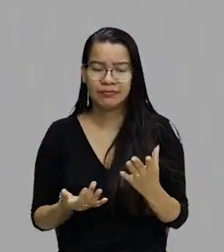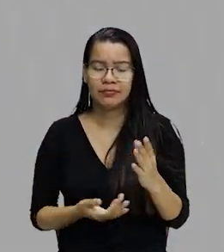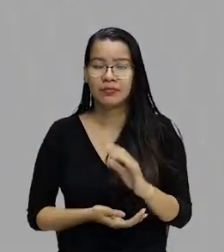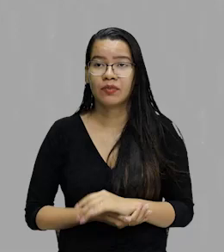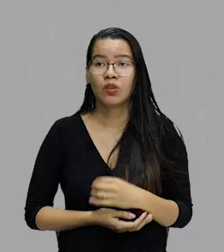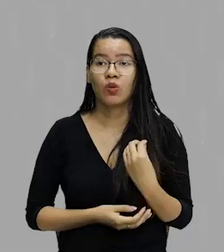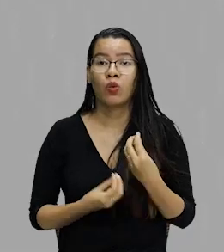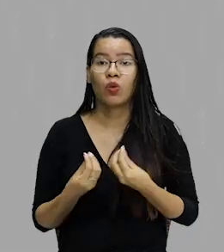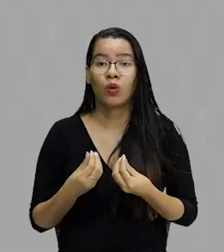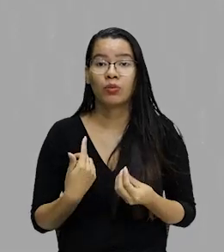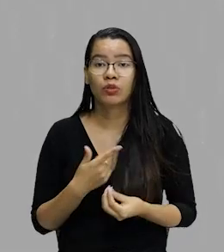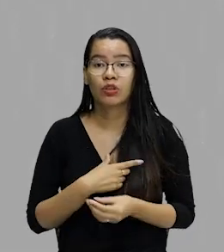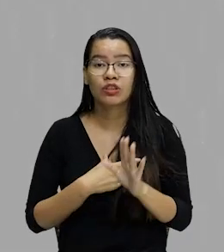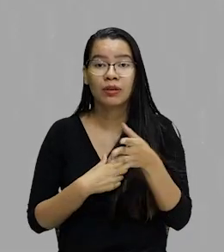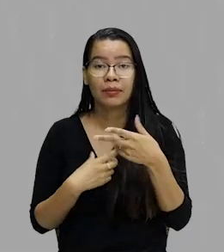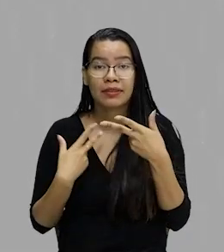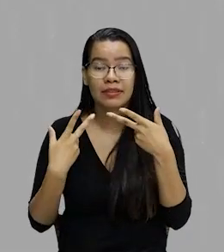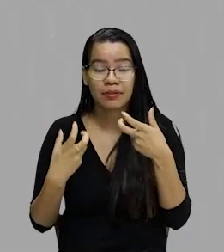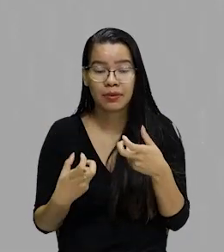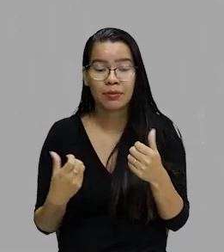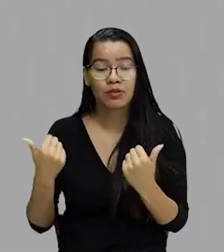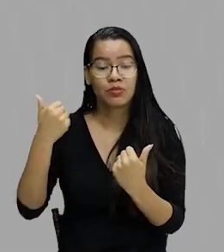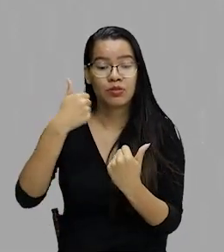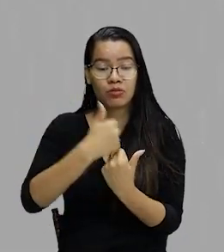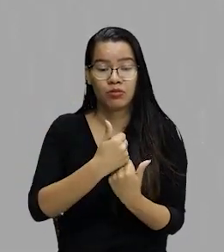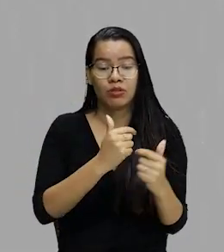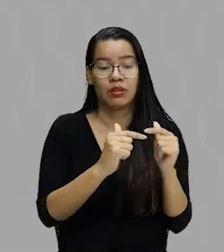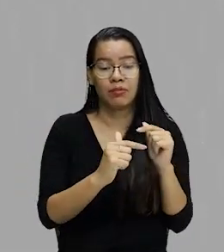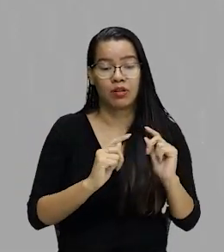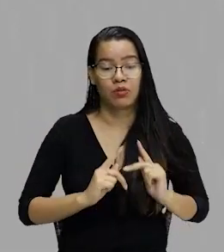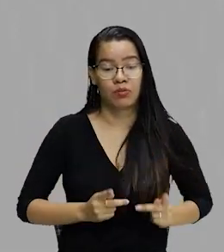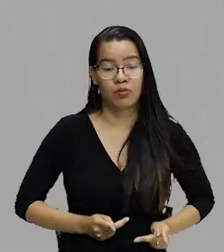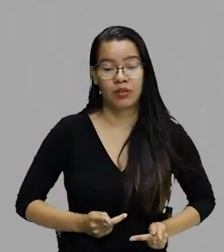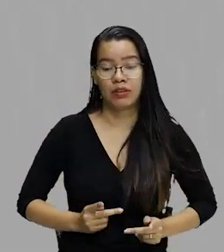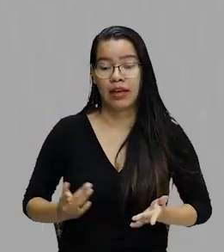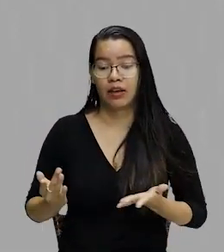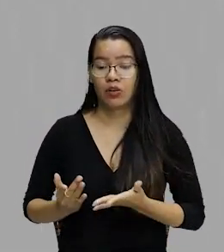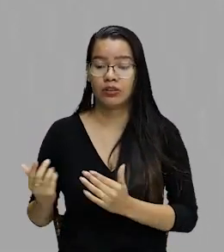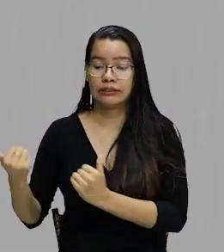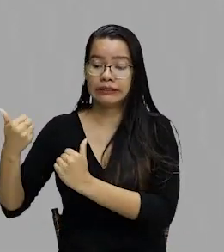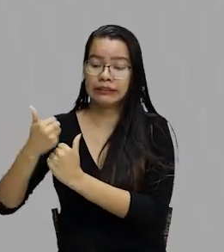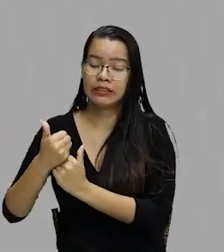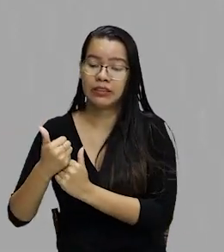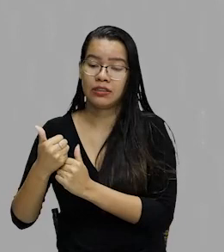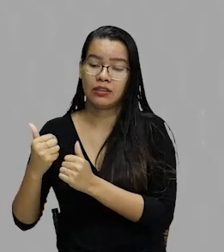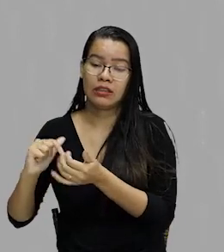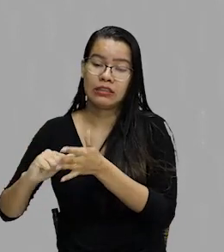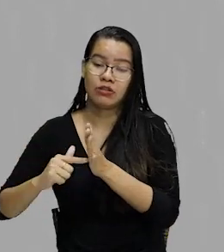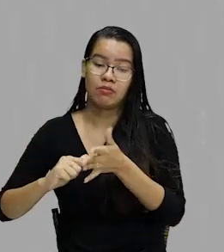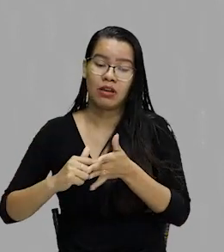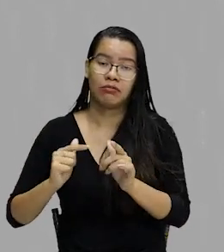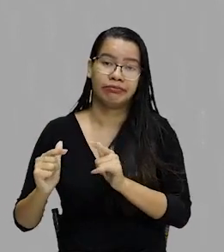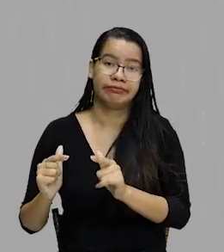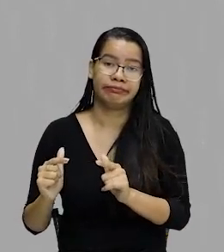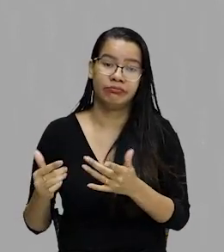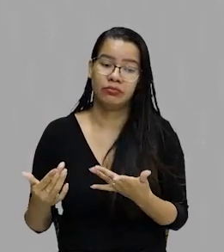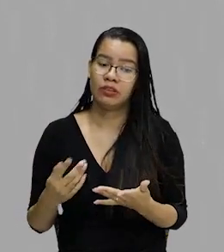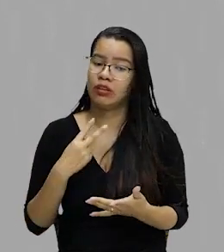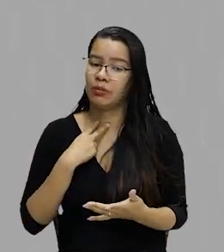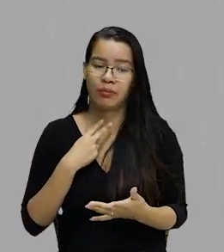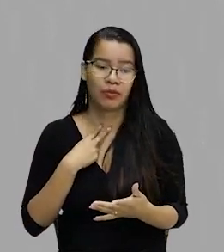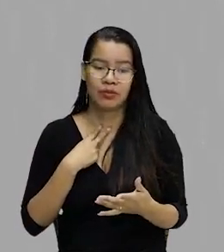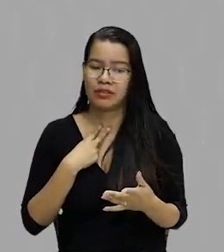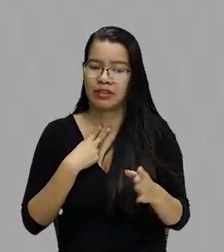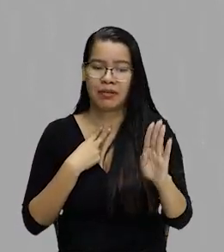nós percebemos a substituição do trabalho humano pelo trabalho de máquinas, então não pode ser concentração do capital, porque não é